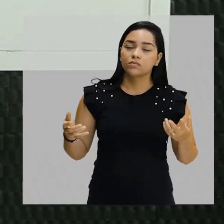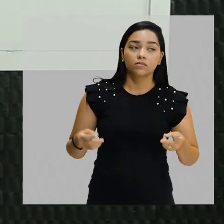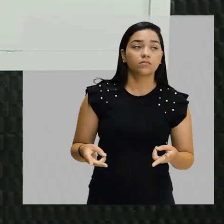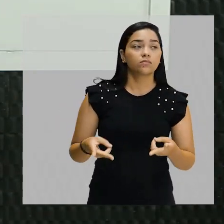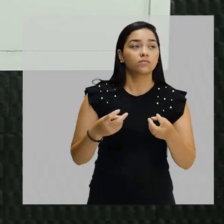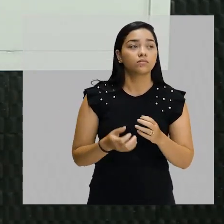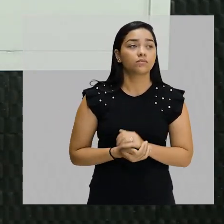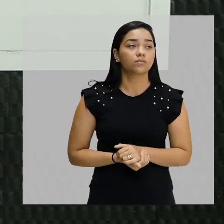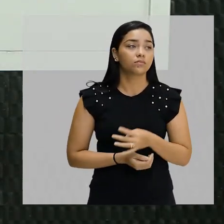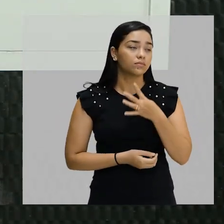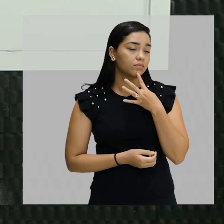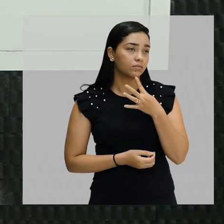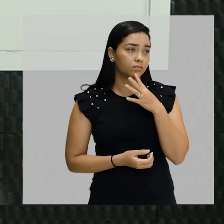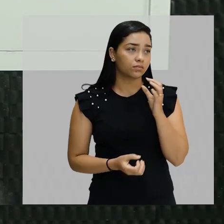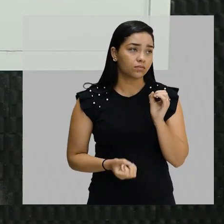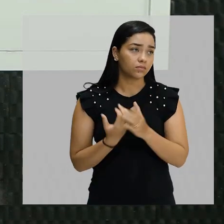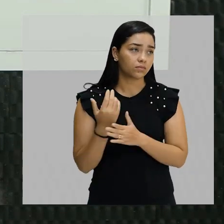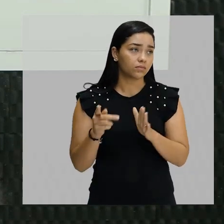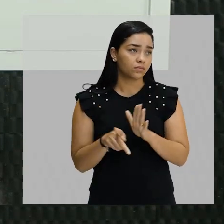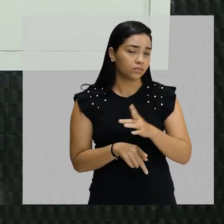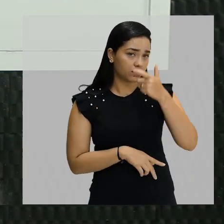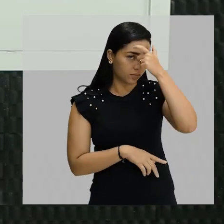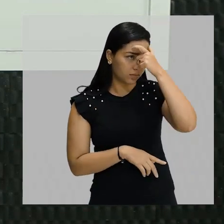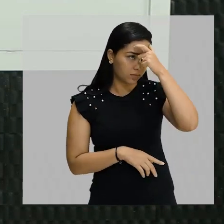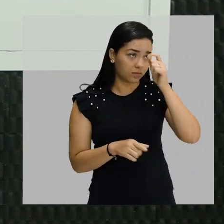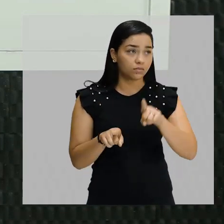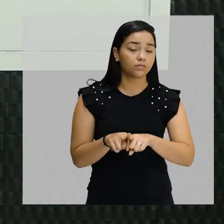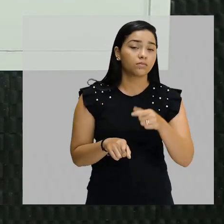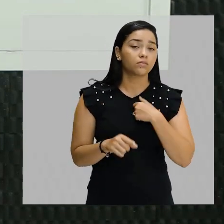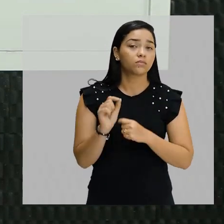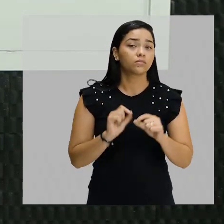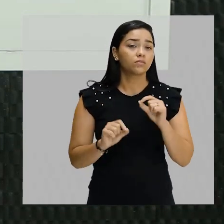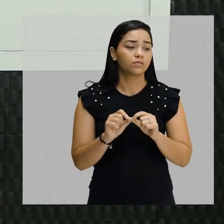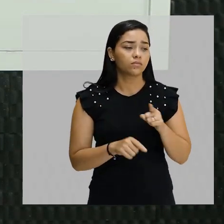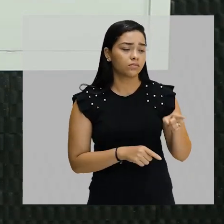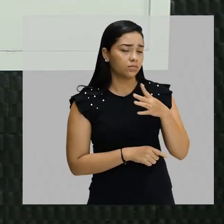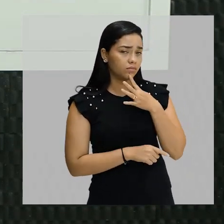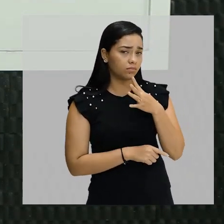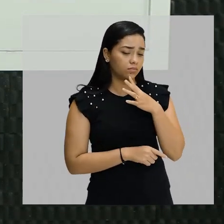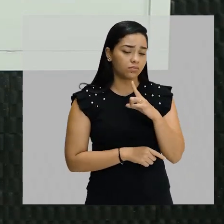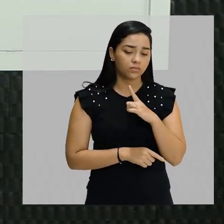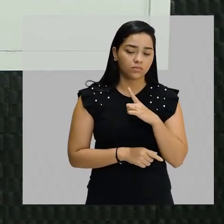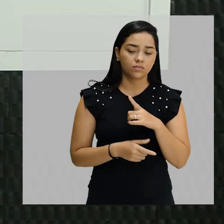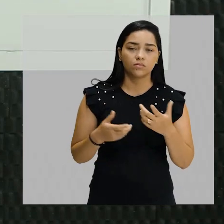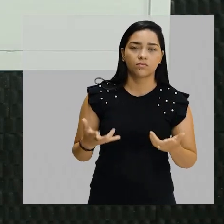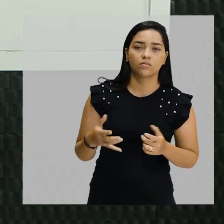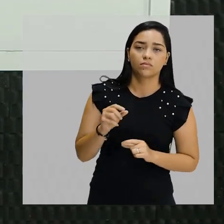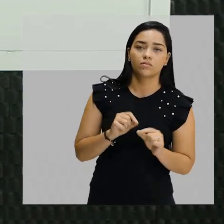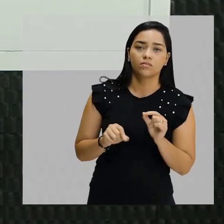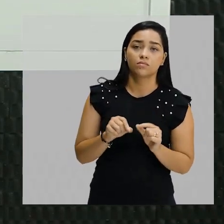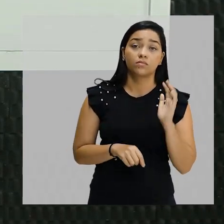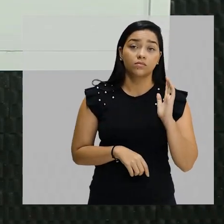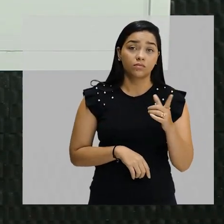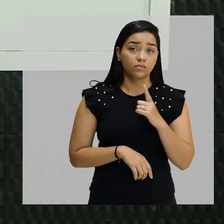o conhecimento surgiu na parte da consciência e aí quando eu considero que esse conhecimento surge a partir da consciência e o conhecimento